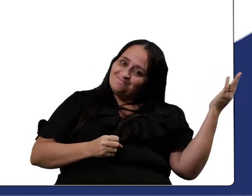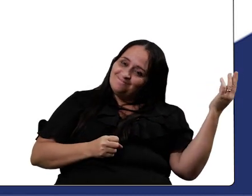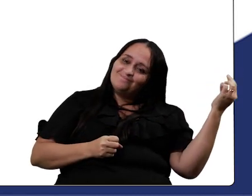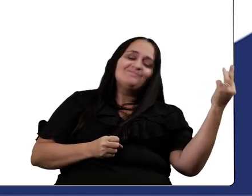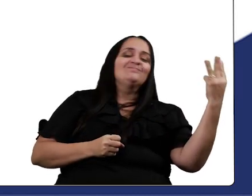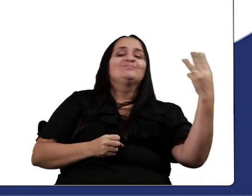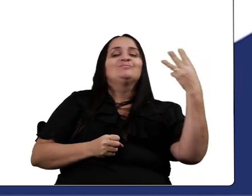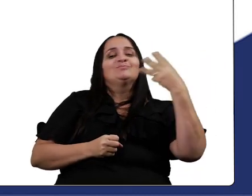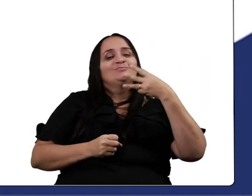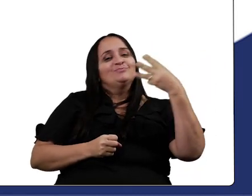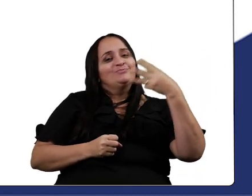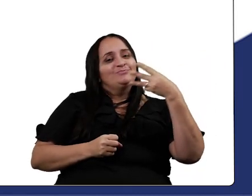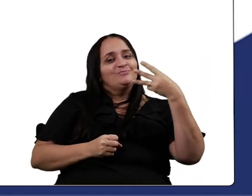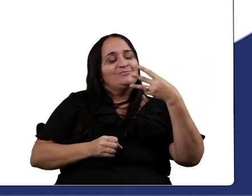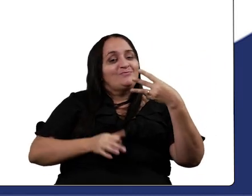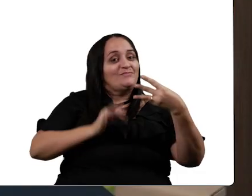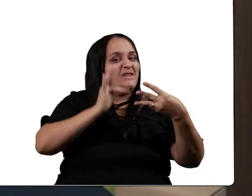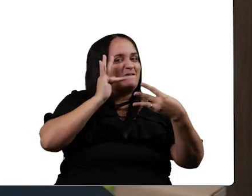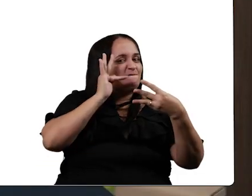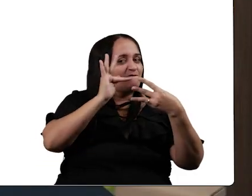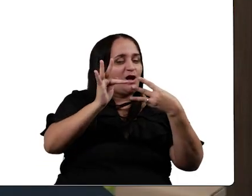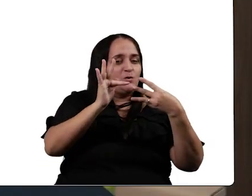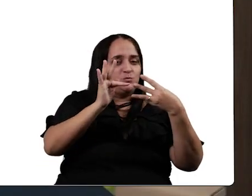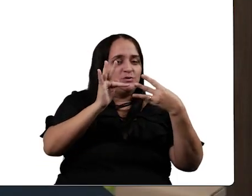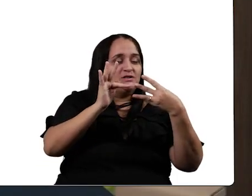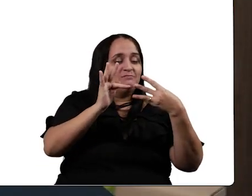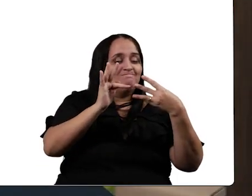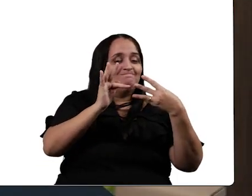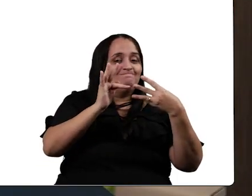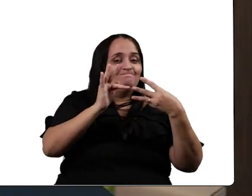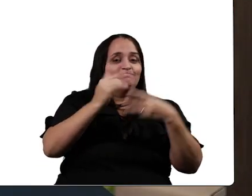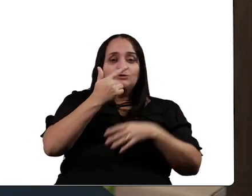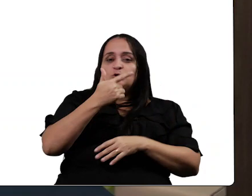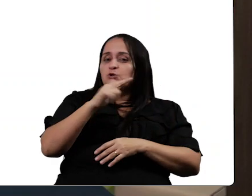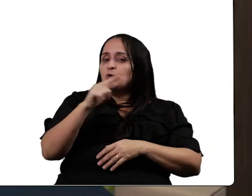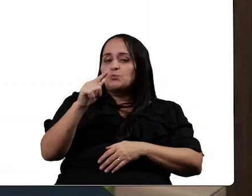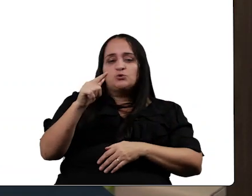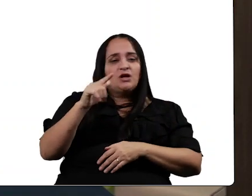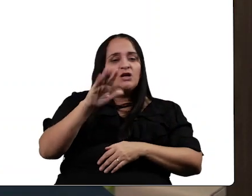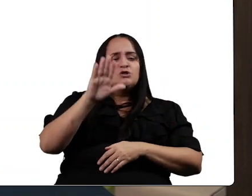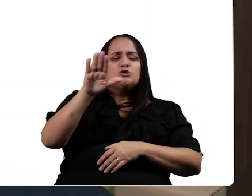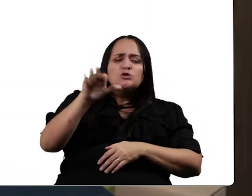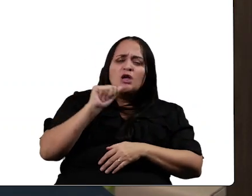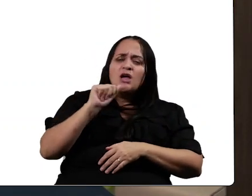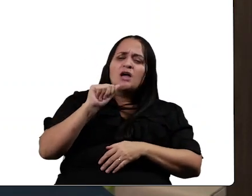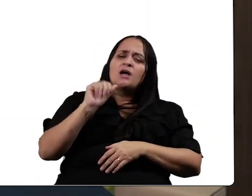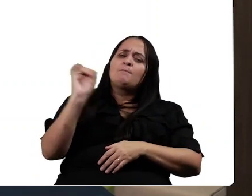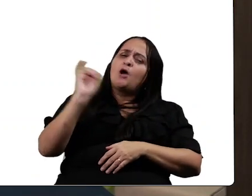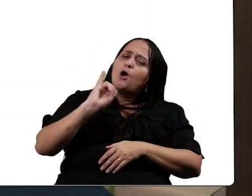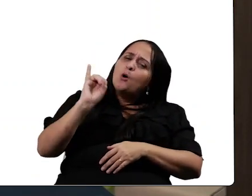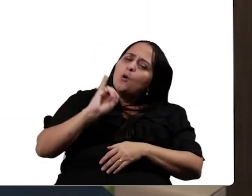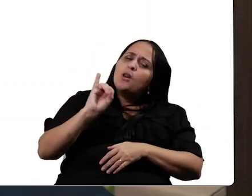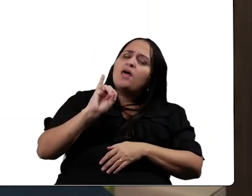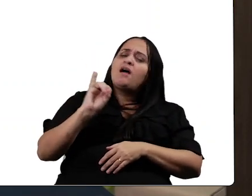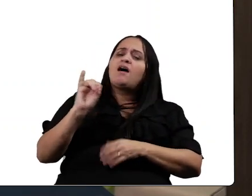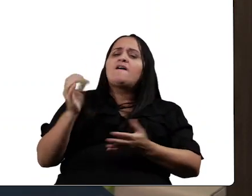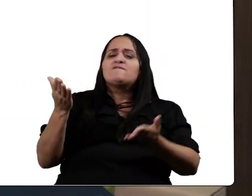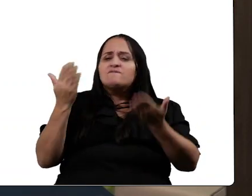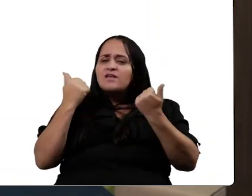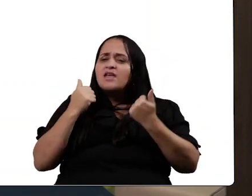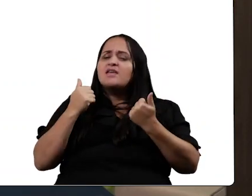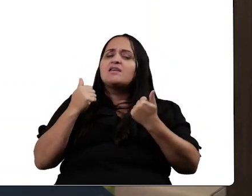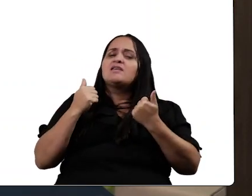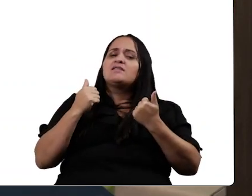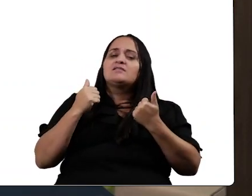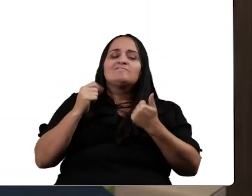3, falsa. Não tinha vocativo. Ele dava a ordem, mas ele não falava olá, amiguinho, tudo bem?